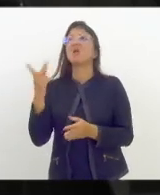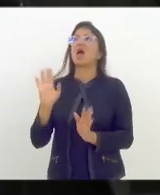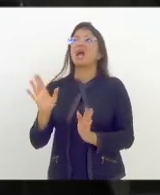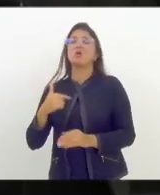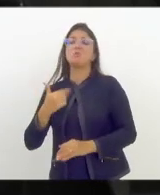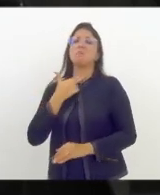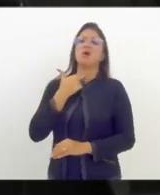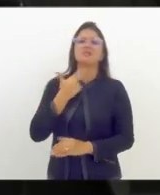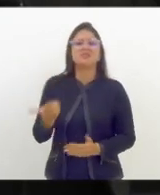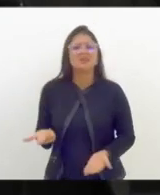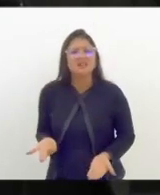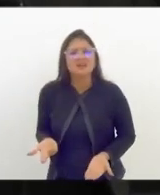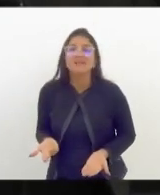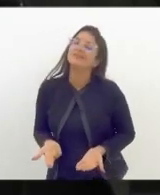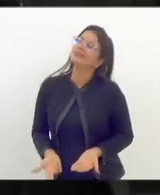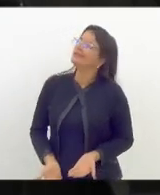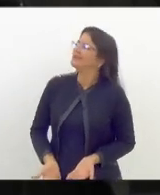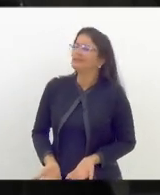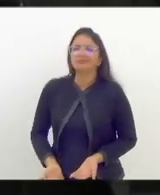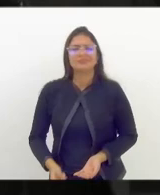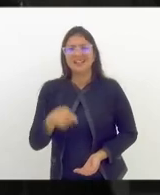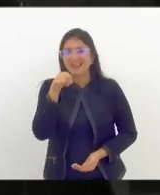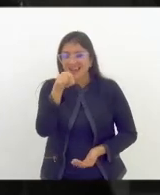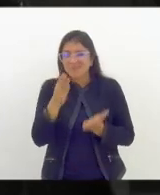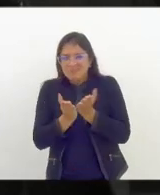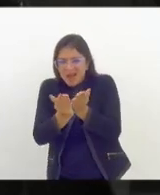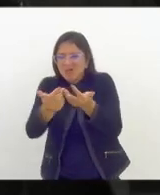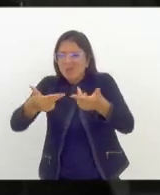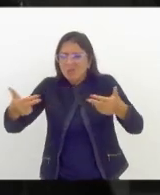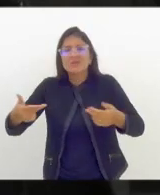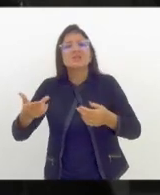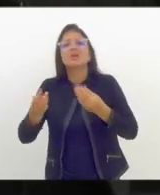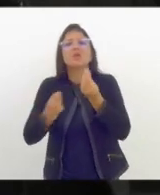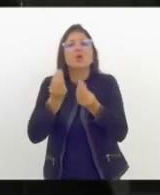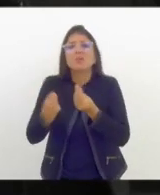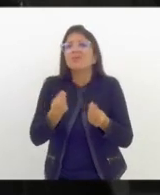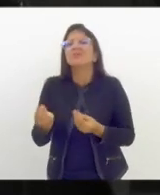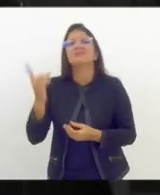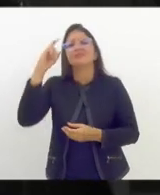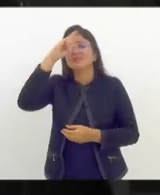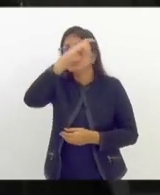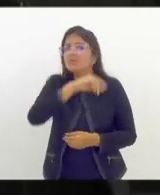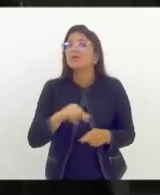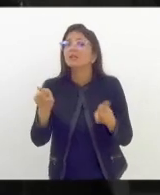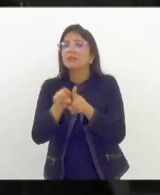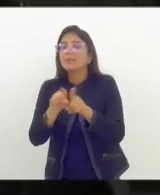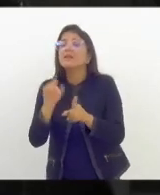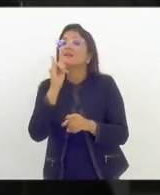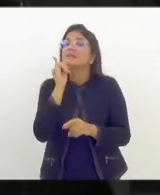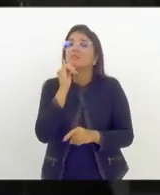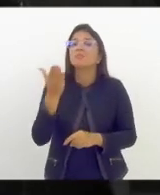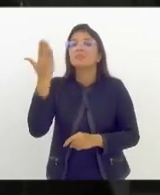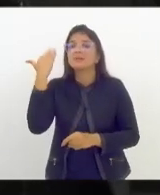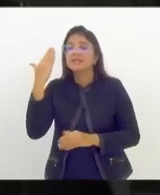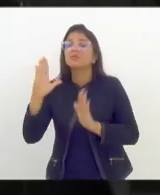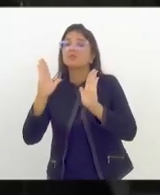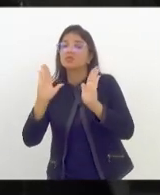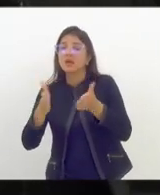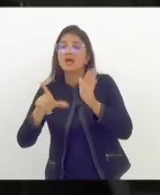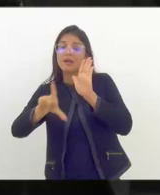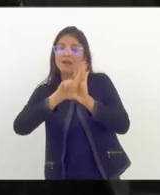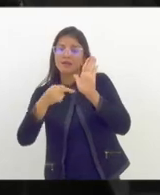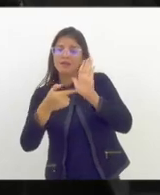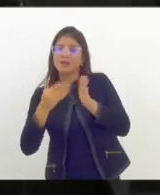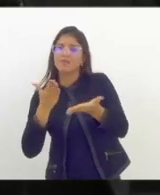E o transporte aquaviário está nessa situação, para não falar da bilhetagem eletrônica, que a gente aprovou lei aqui, ainda não está sendo praticada, e